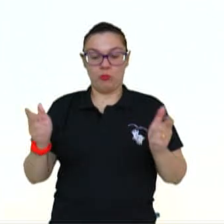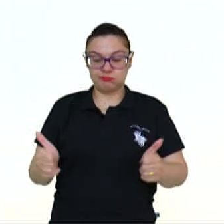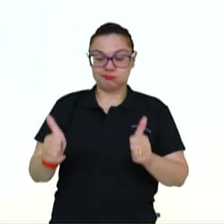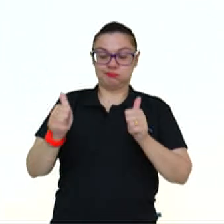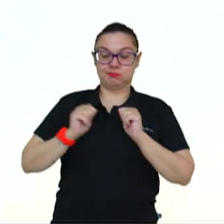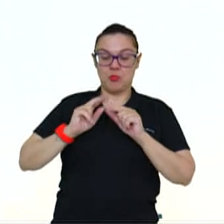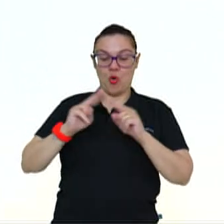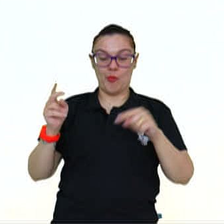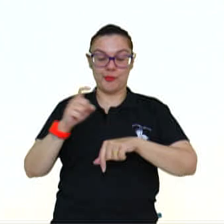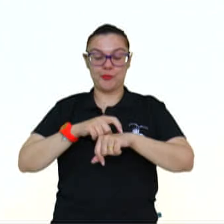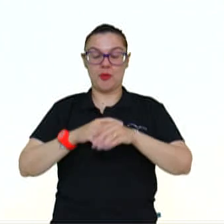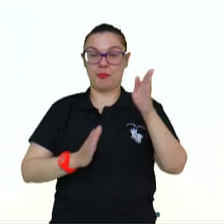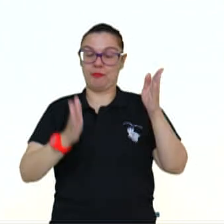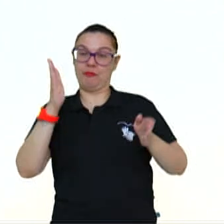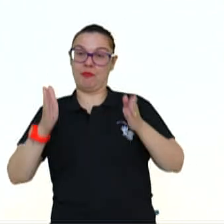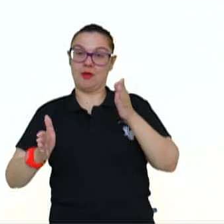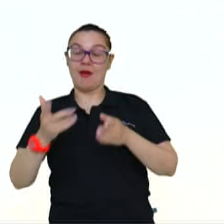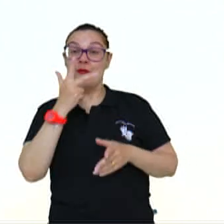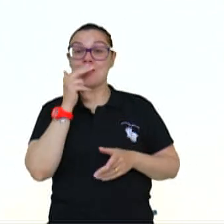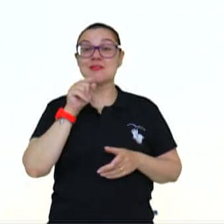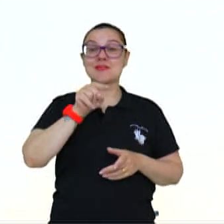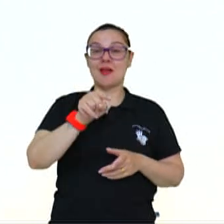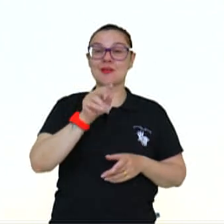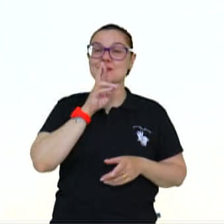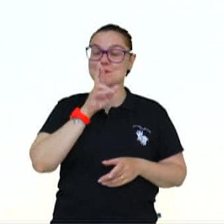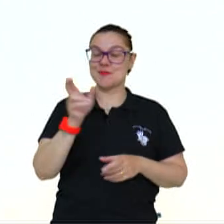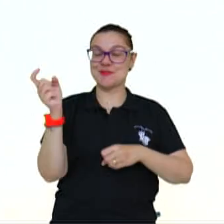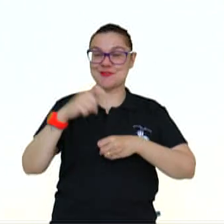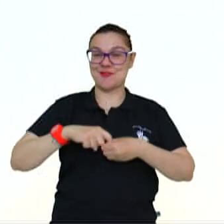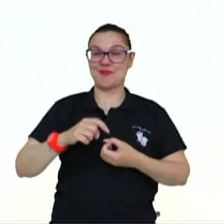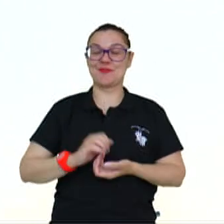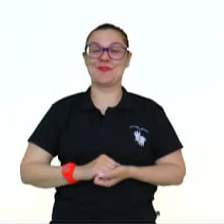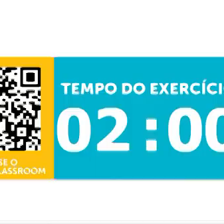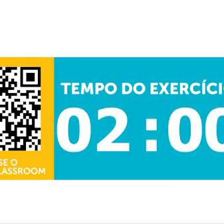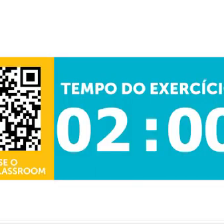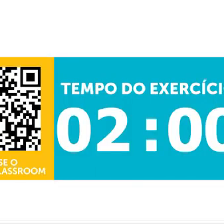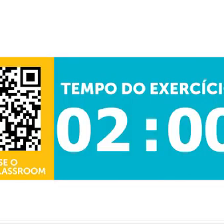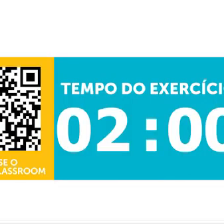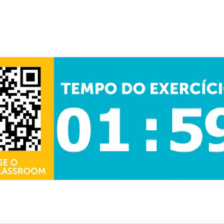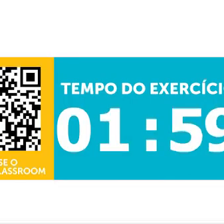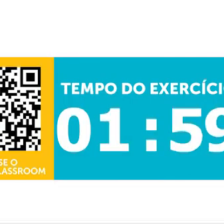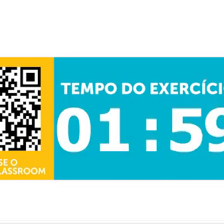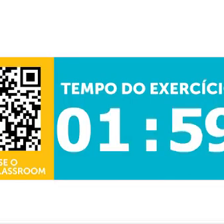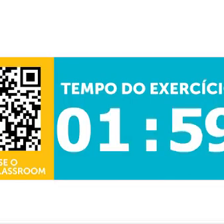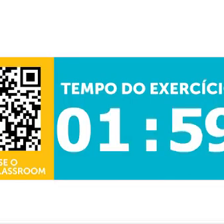tempo variados. O que vocês acham? Então, respondam e eu já volto.